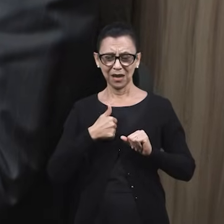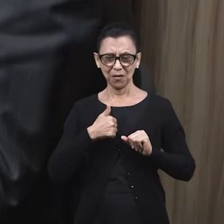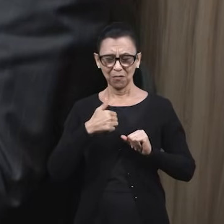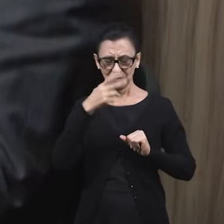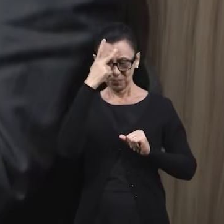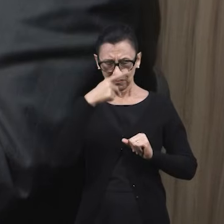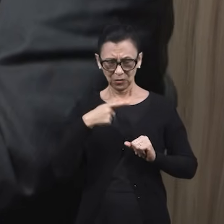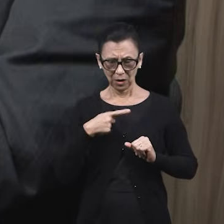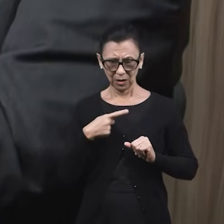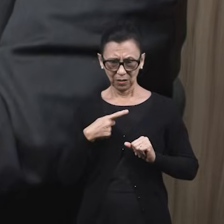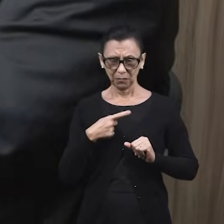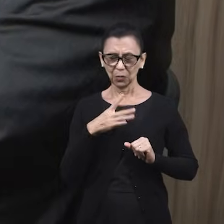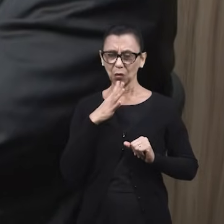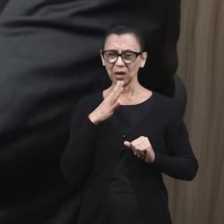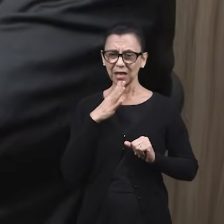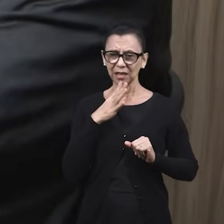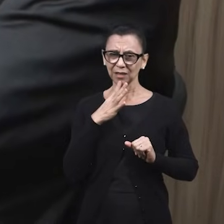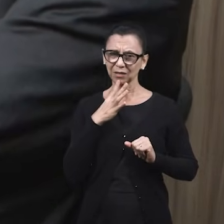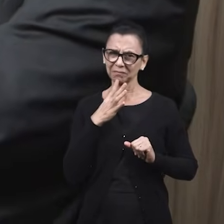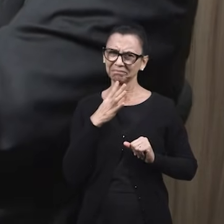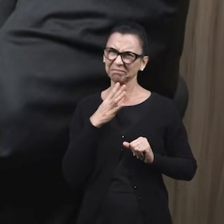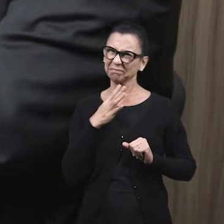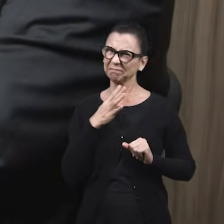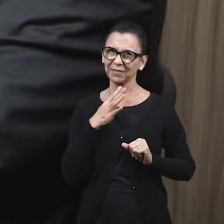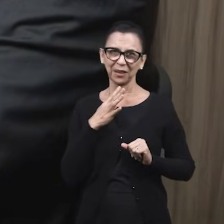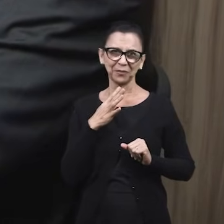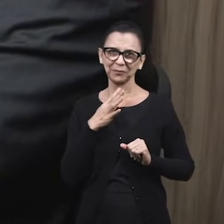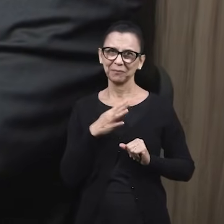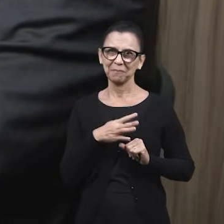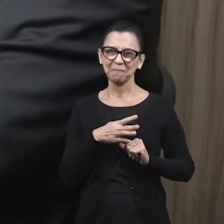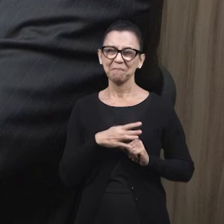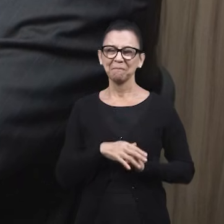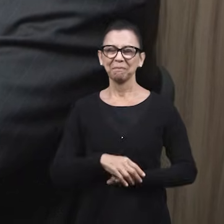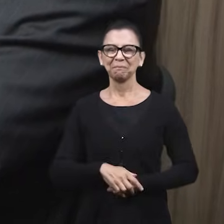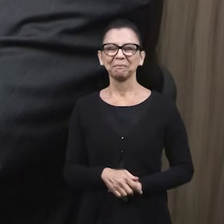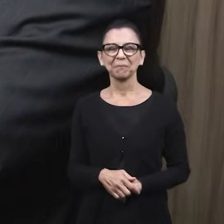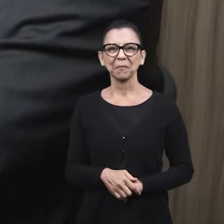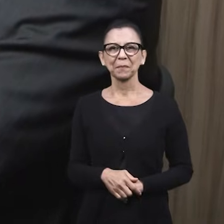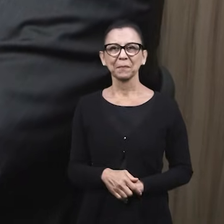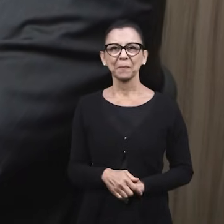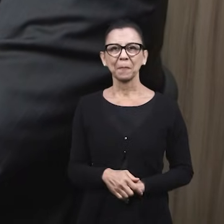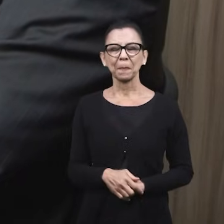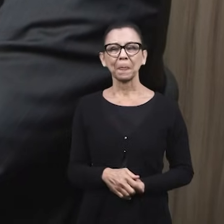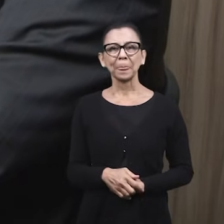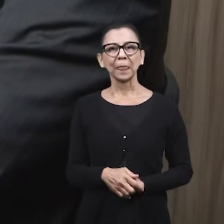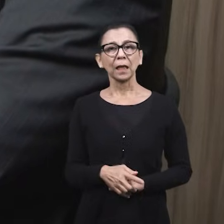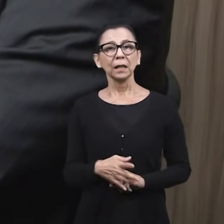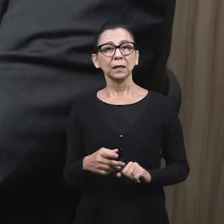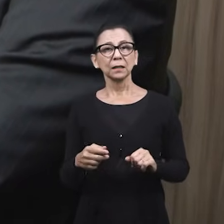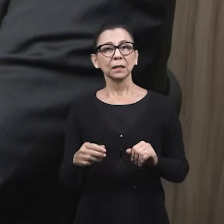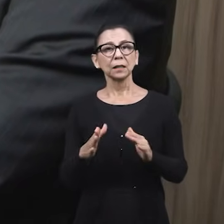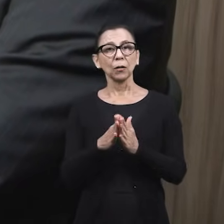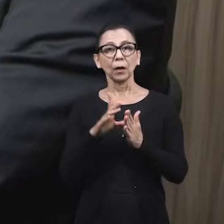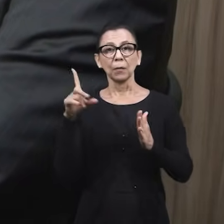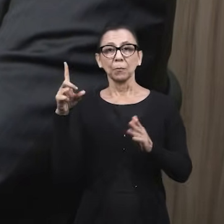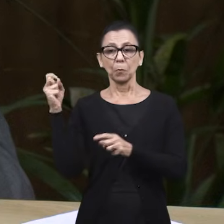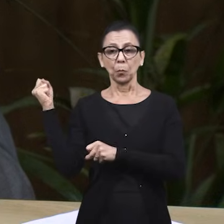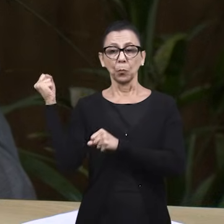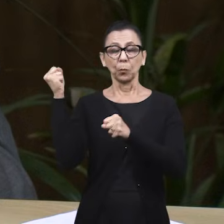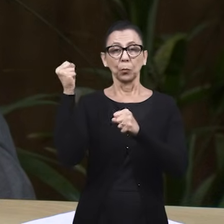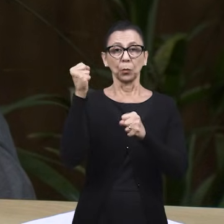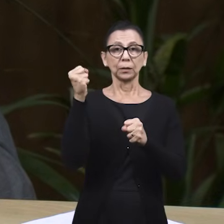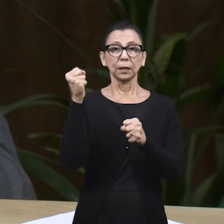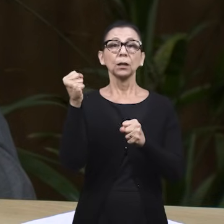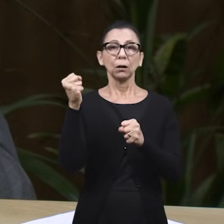é? Perfeito. Então, isso é a palavra. E além, é penetrante e é eficaz, né?